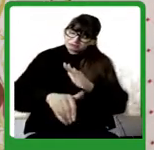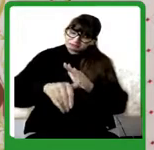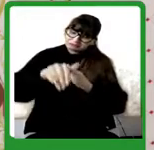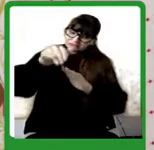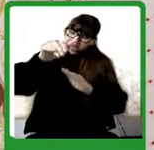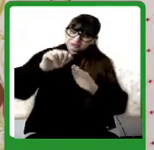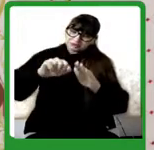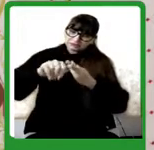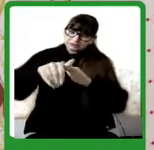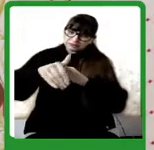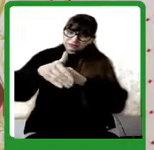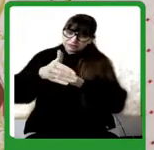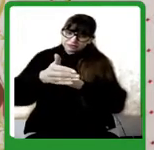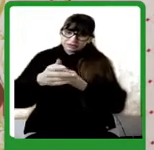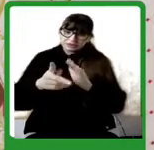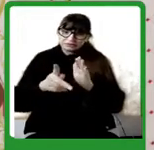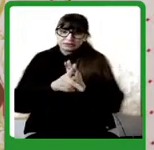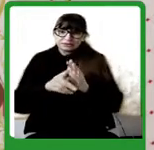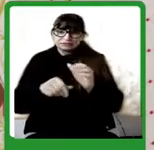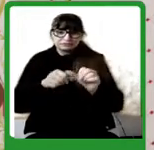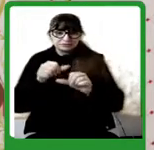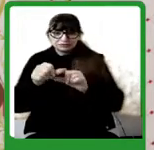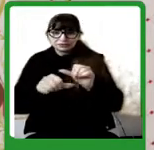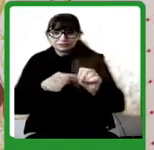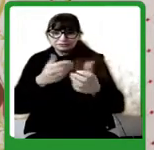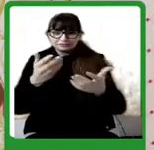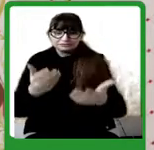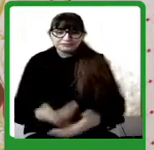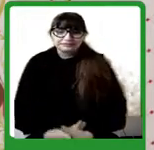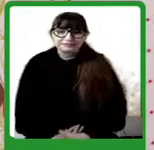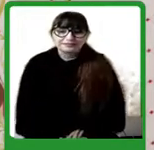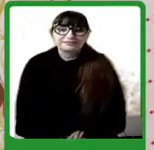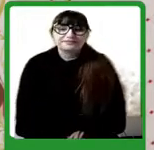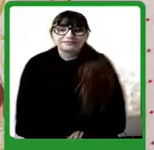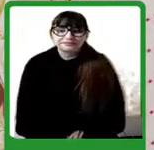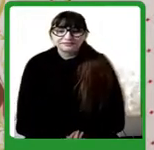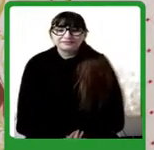e fora renta, e drill que brusa. Vai fazer o quê? Ih, o santo!